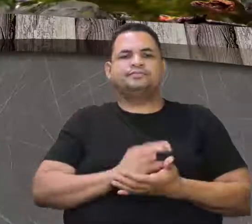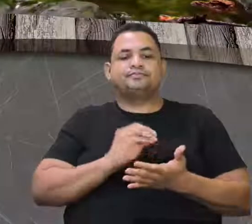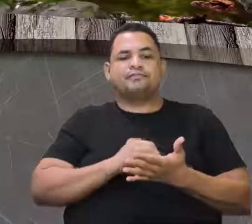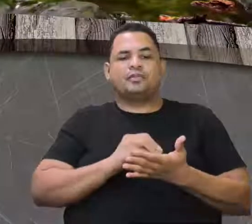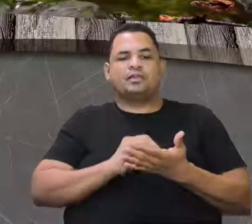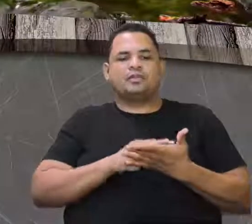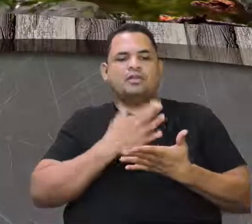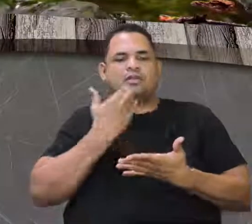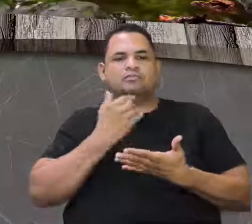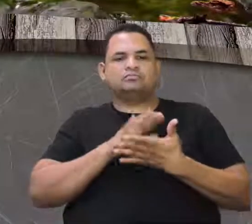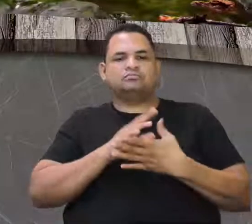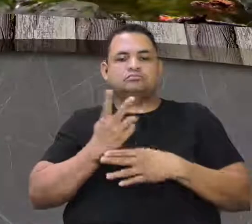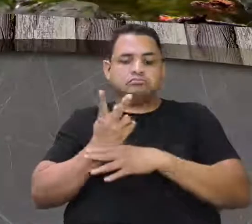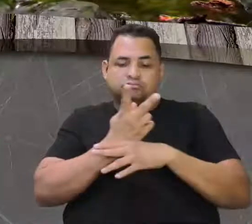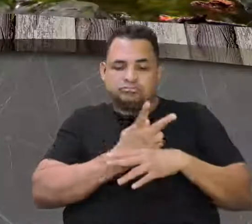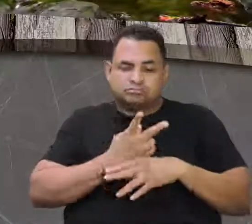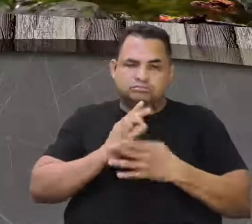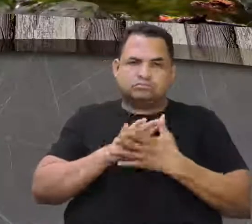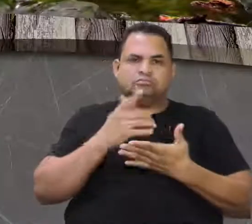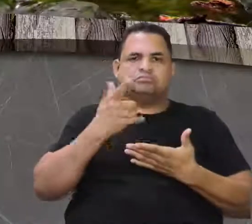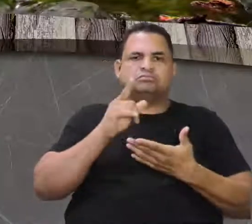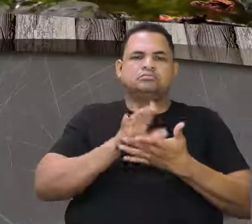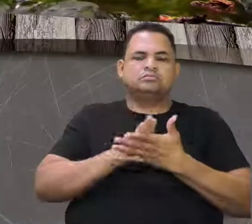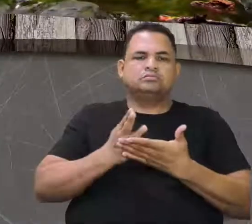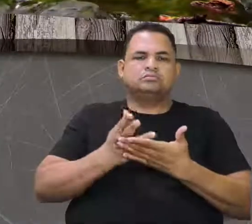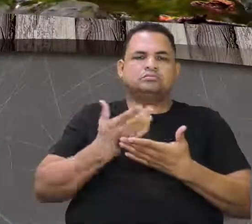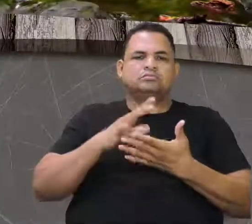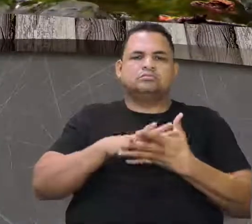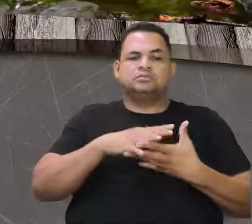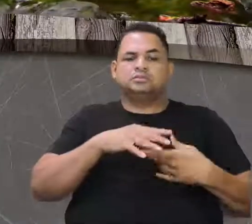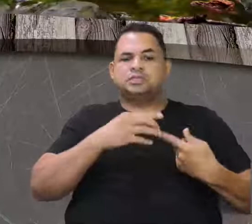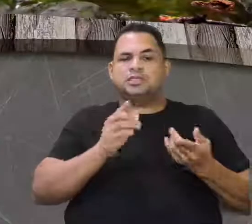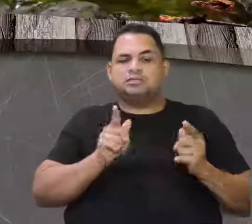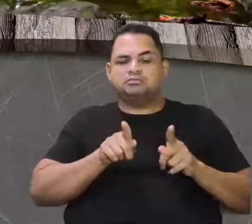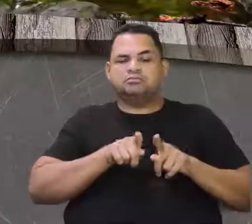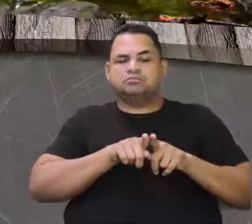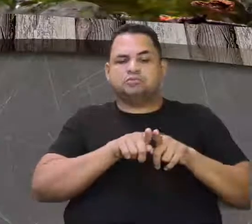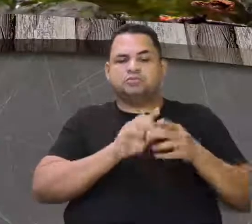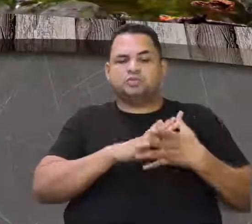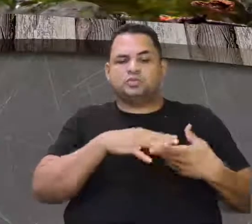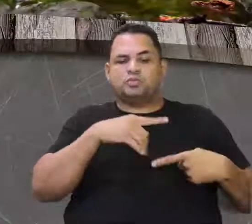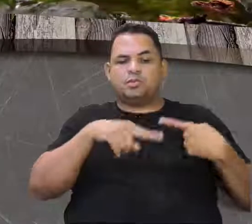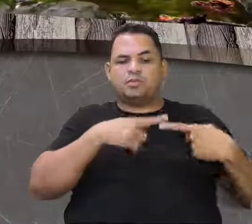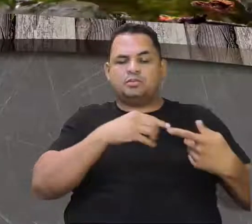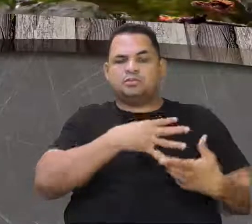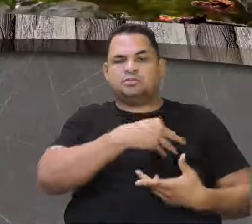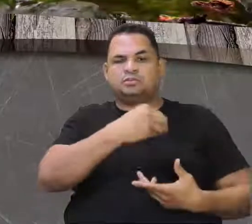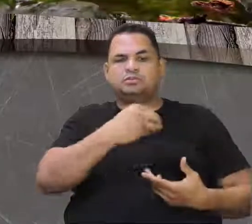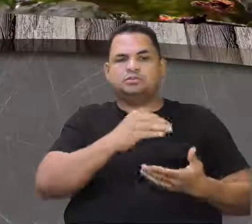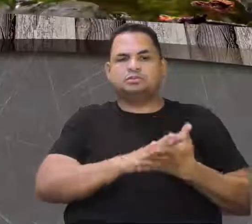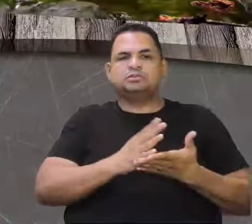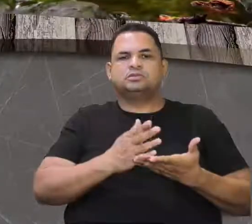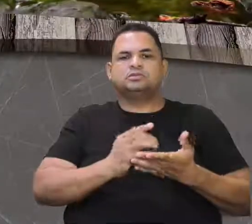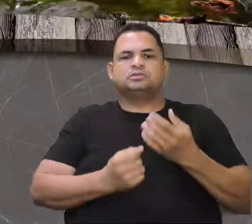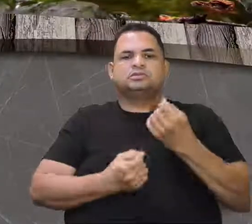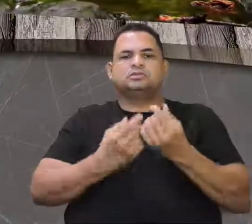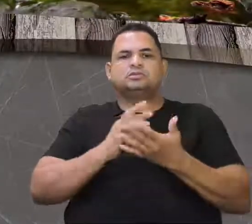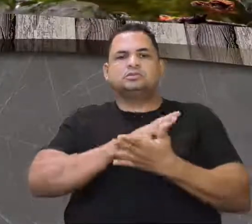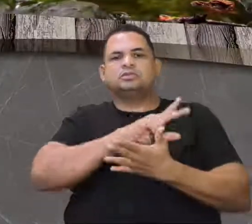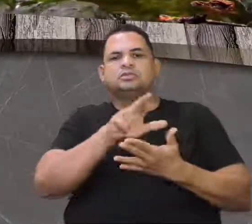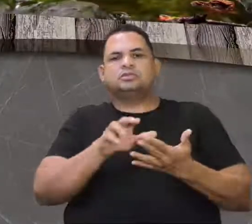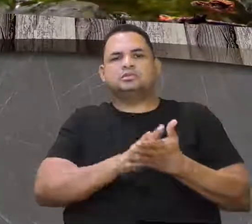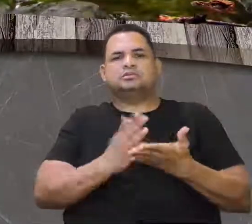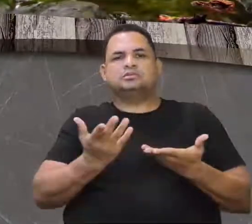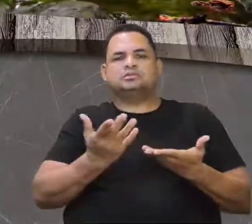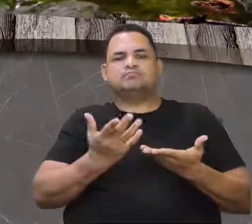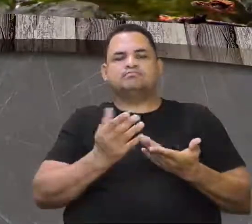Não tem espécie para se reproduzir, não tem o seu parceiro sexual. Vai acontecer alguma coisa ali, né? Algumas espécies até fazem cruzamentos